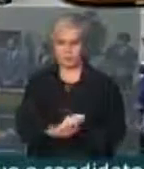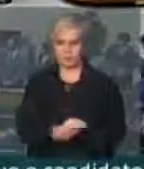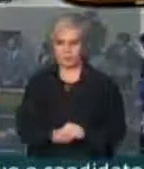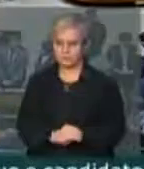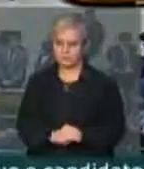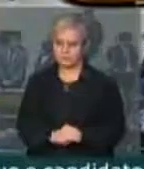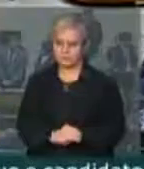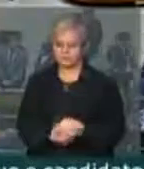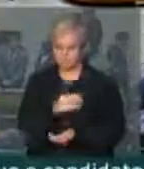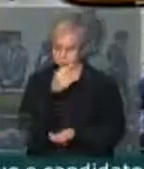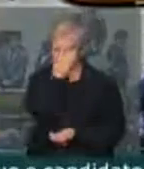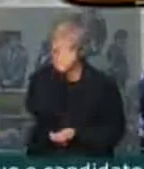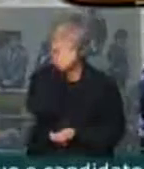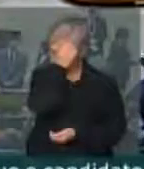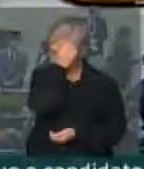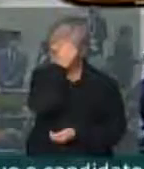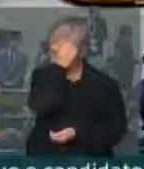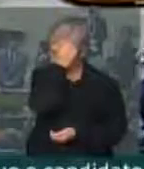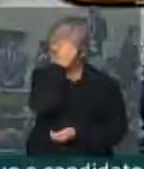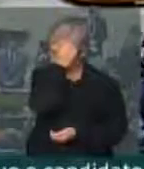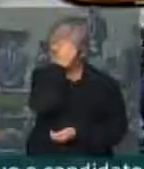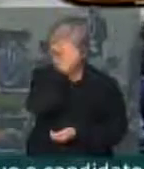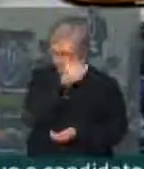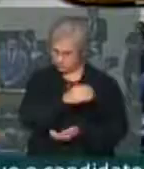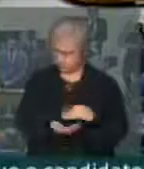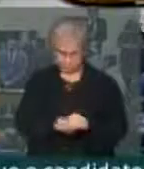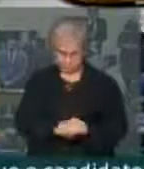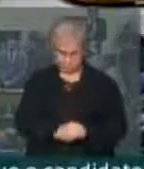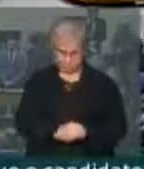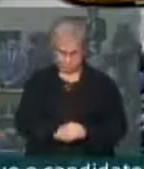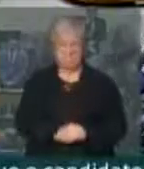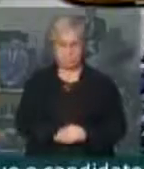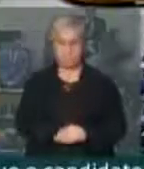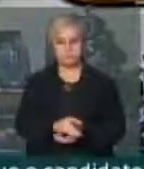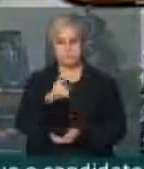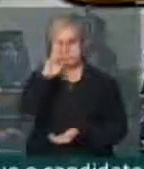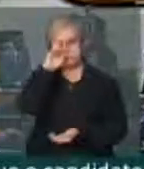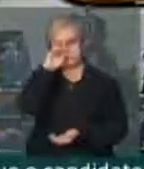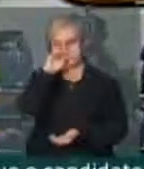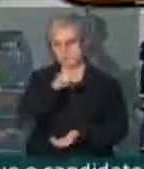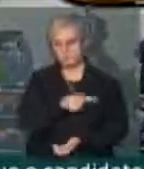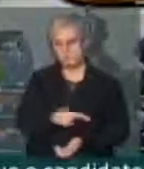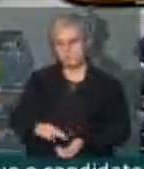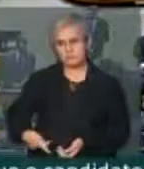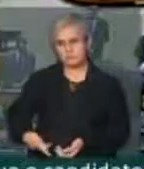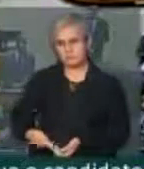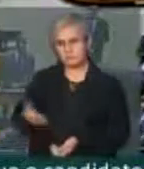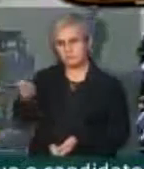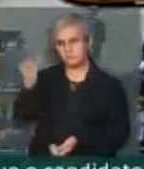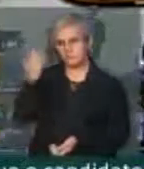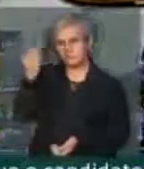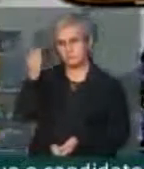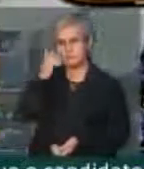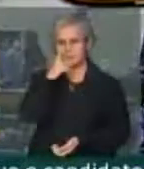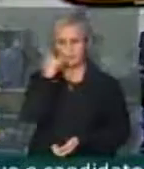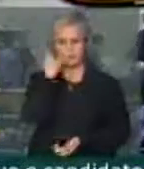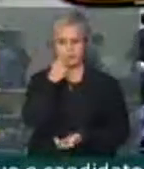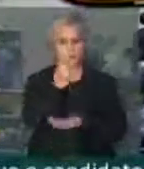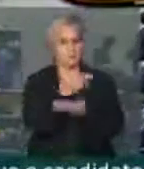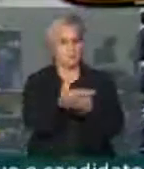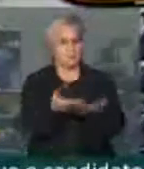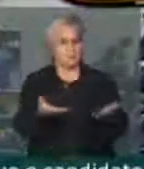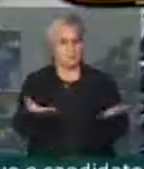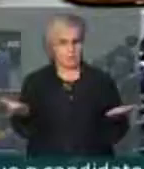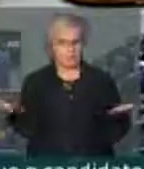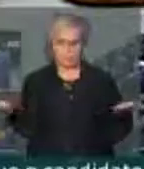Senhor presidente. Senhor presidente. Senhor presidente. Senhor presidente, senhoras e senhores deputados. Senhor presidente,